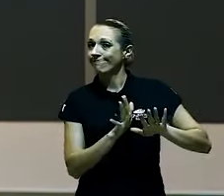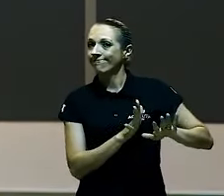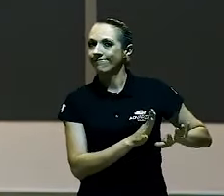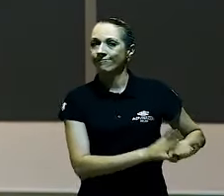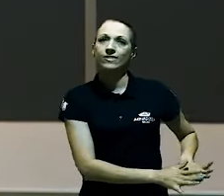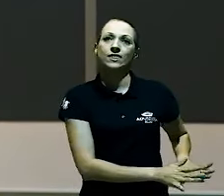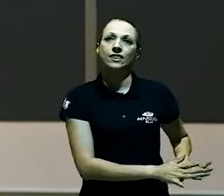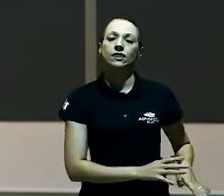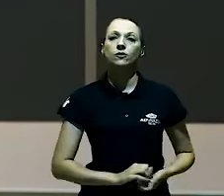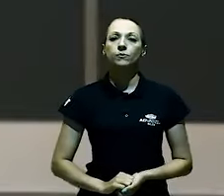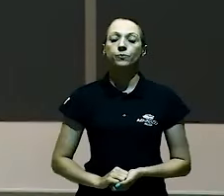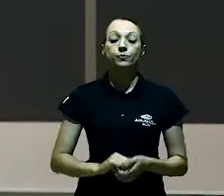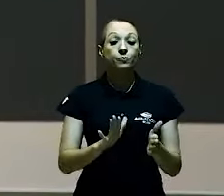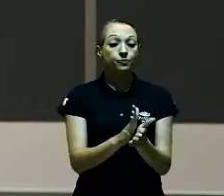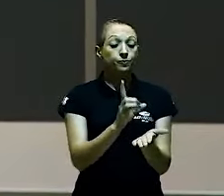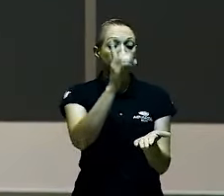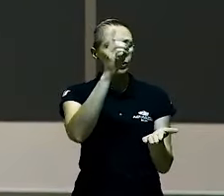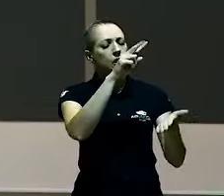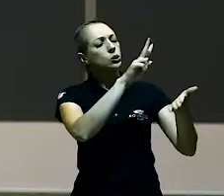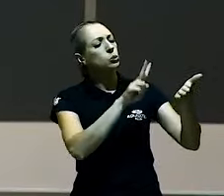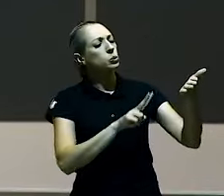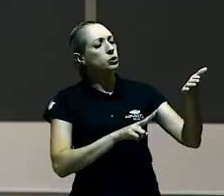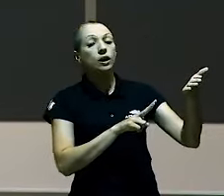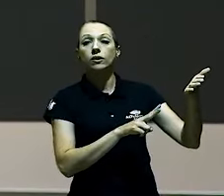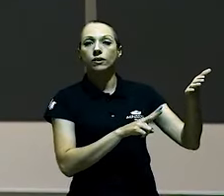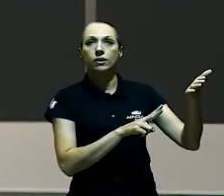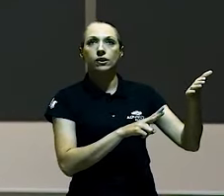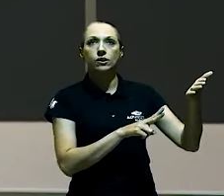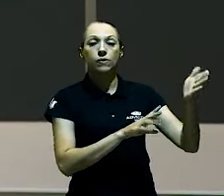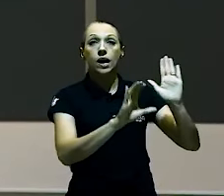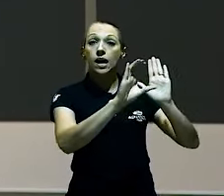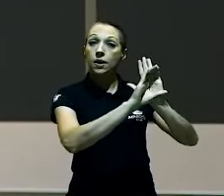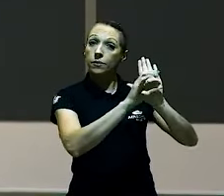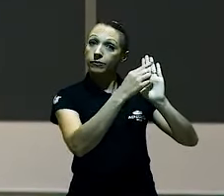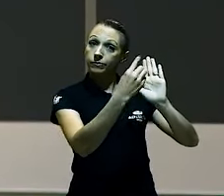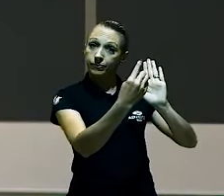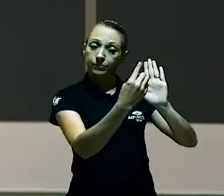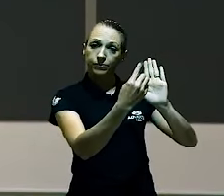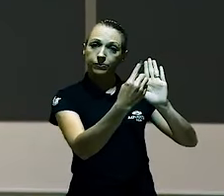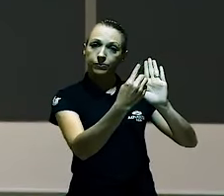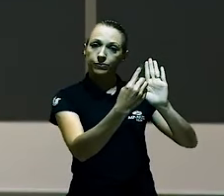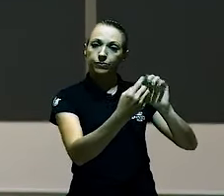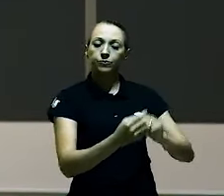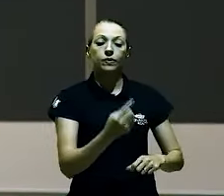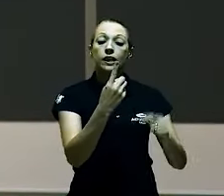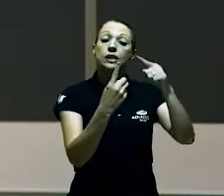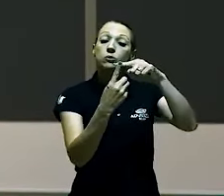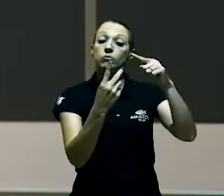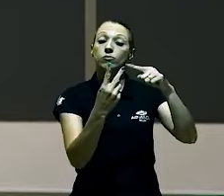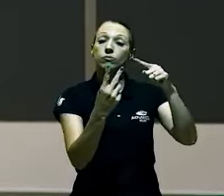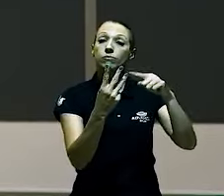olhar para o livro comigo, essa história, principalmente o capítulo 1, ela possui três grandes